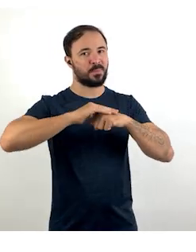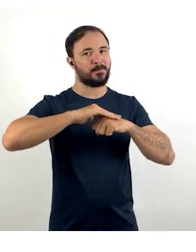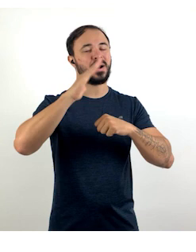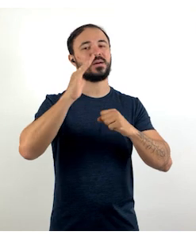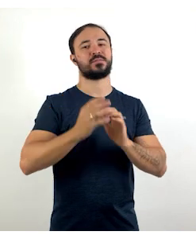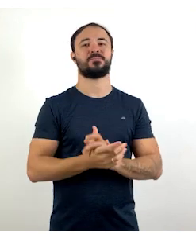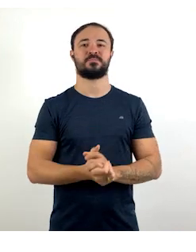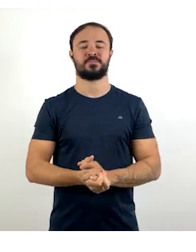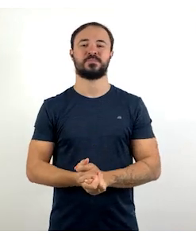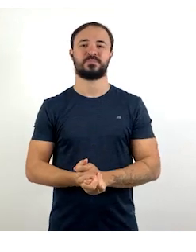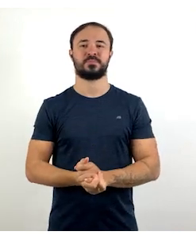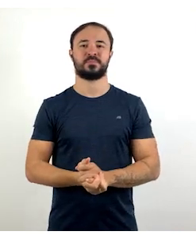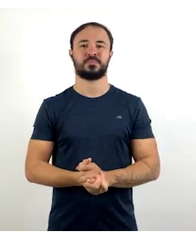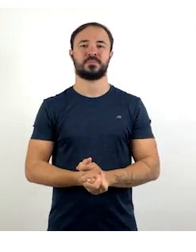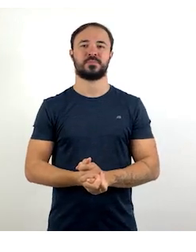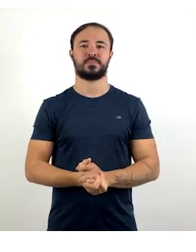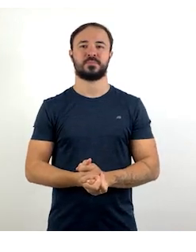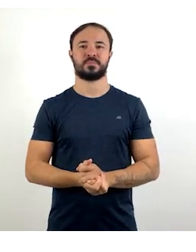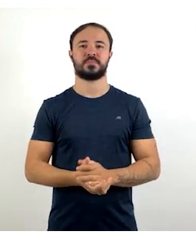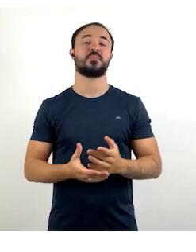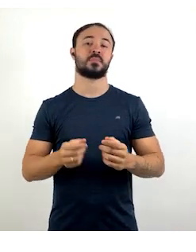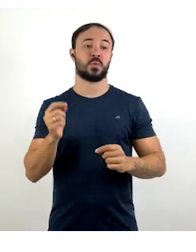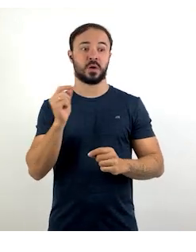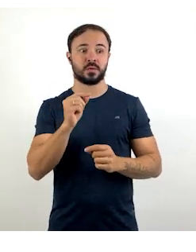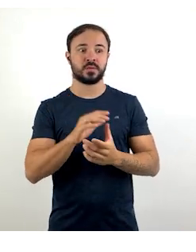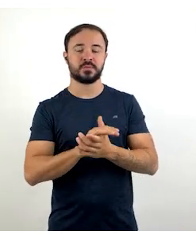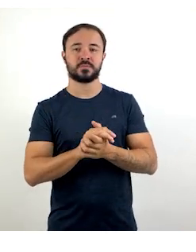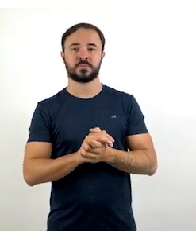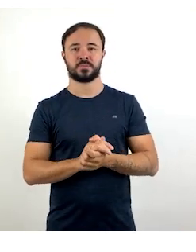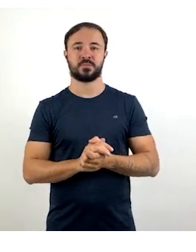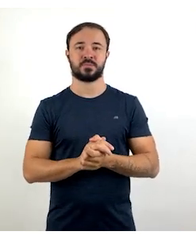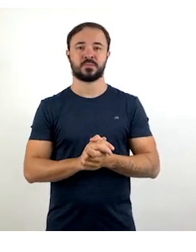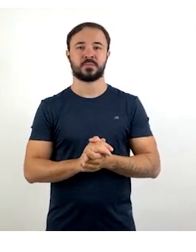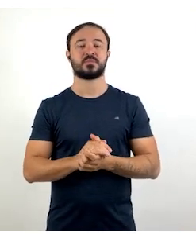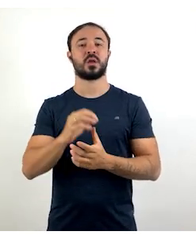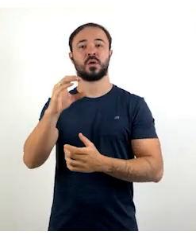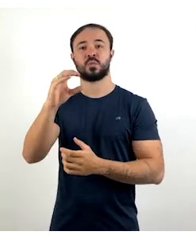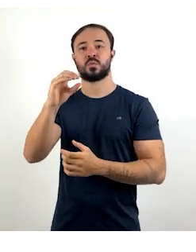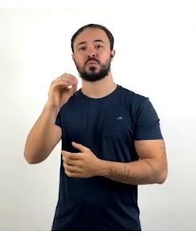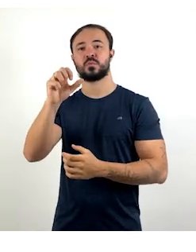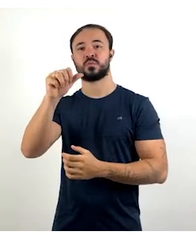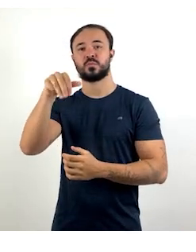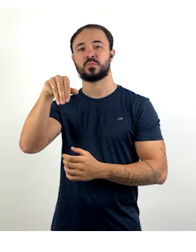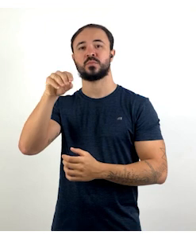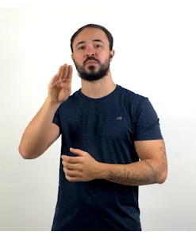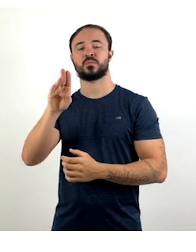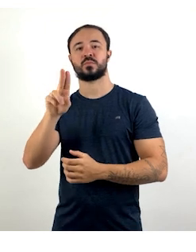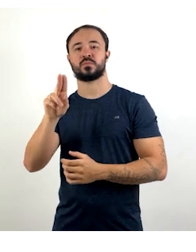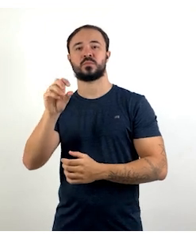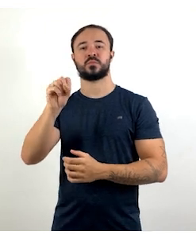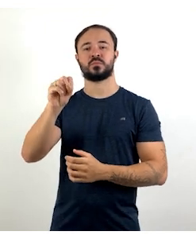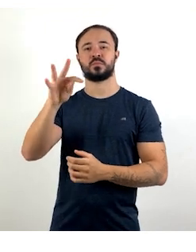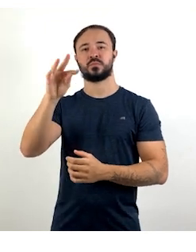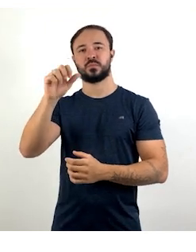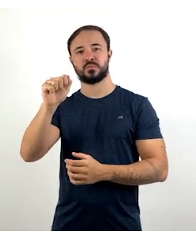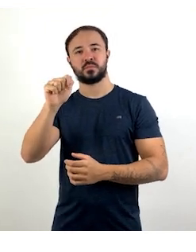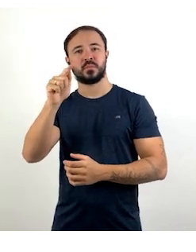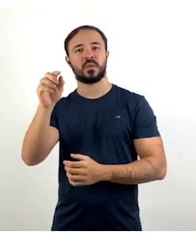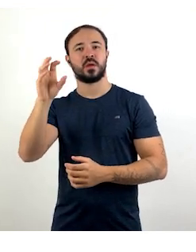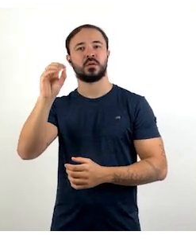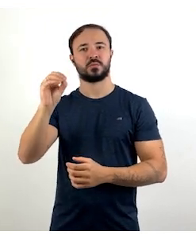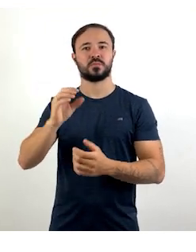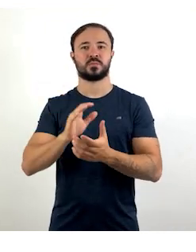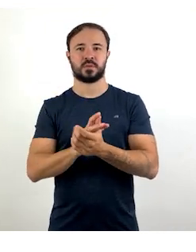uma segurança menor, porém uma eficiência muito maior. Cada um desses dois tipos de queima garante com